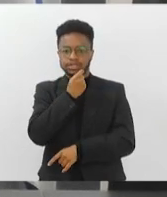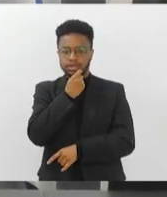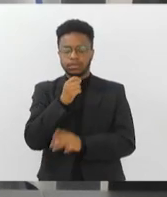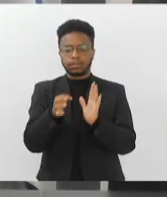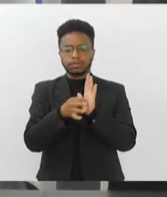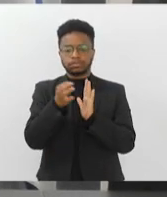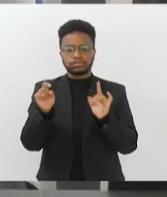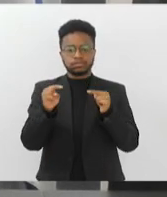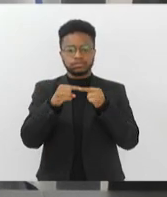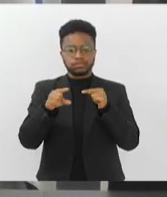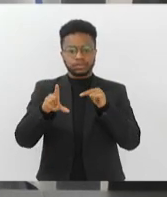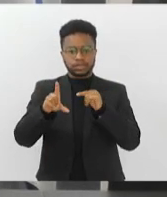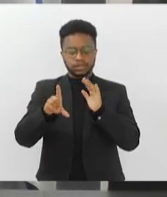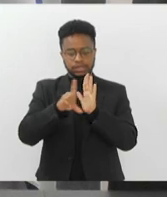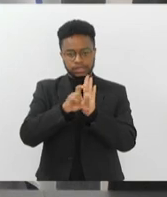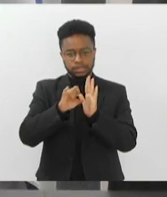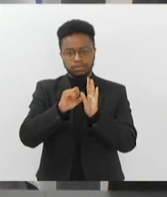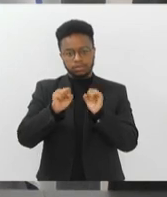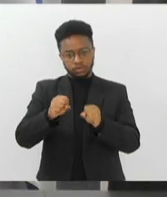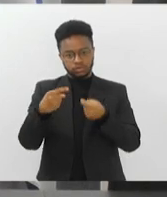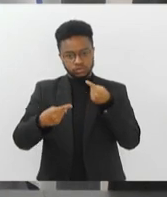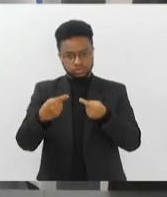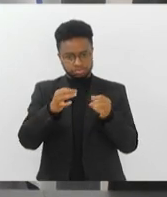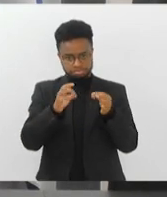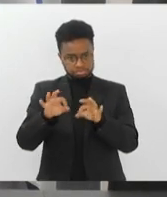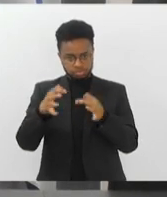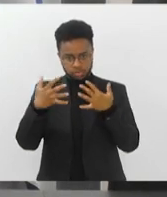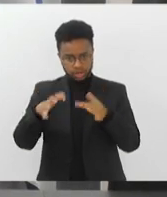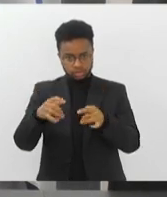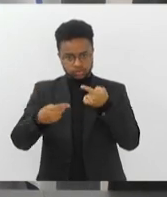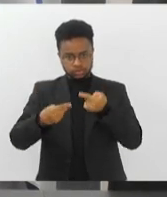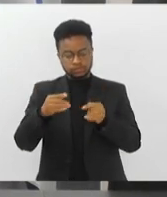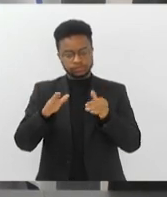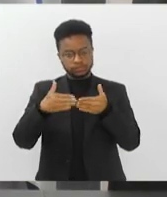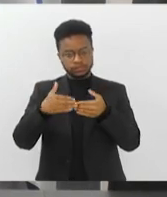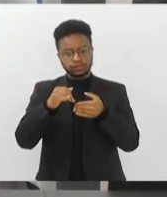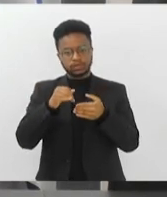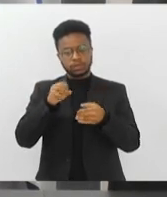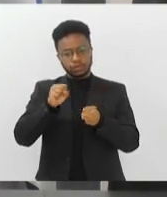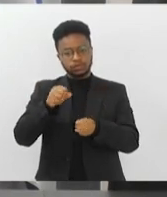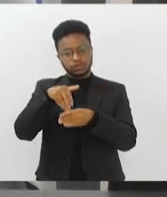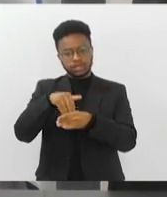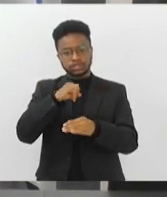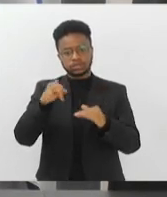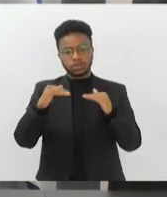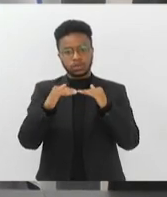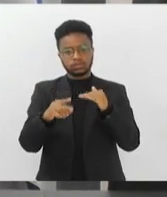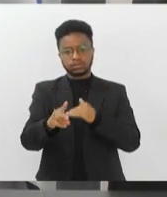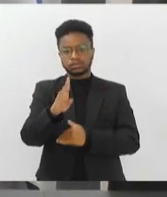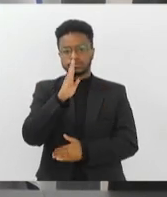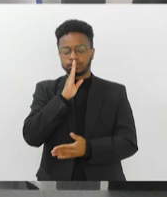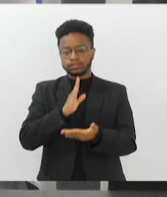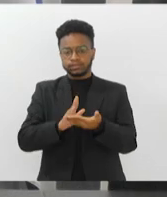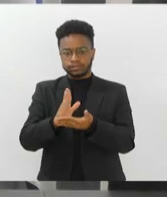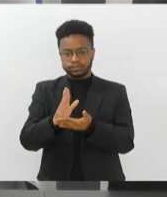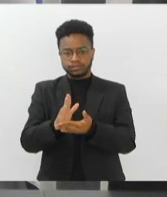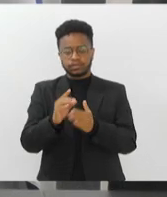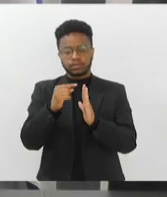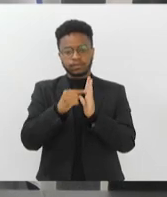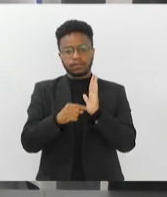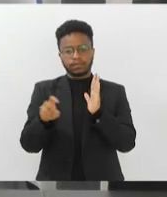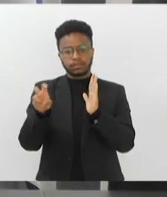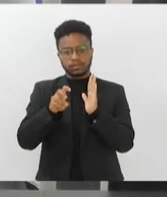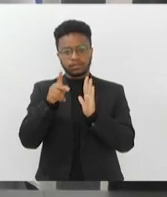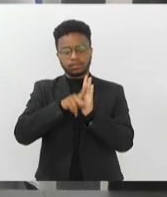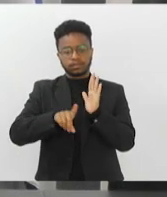em discussão. Não havendo quem queira discutir, encerrada a discussão, em votação, senhores que aprovam, permaneçam como estão, aprovado 5 da pauta. Projeto